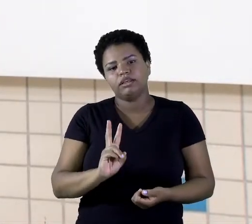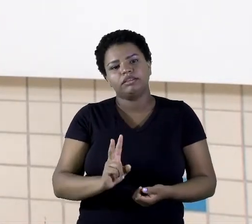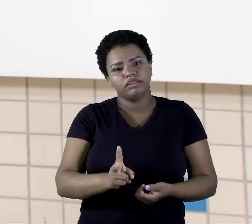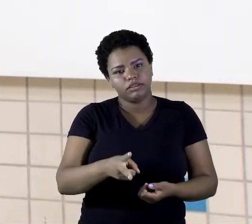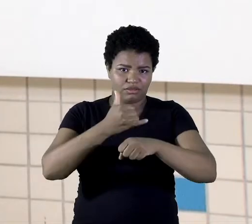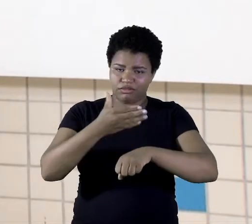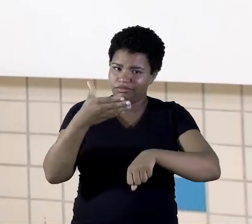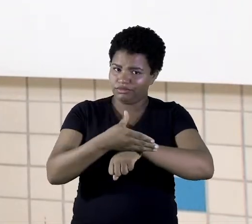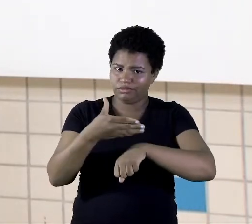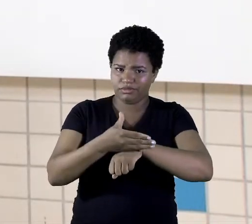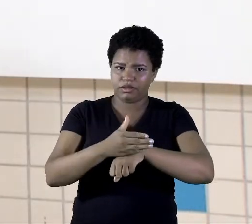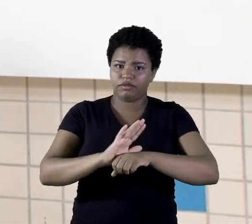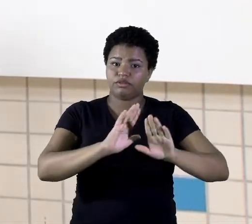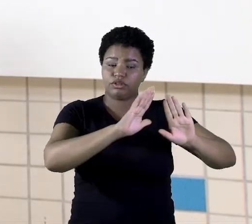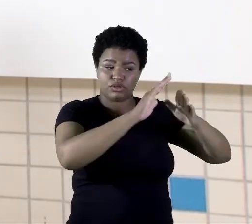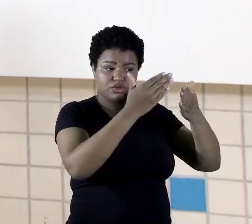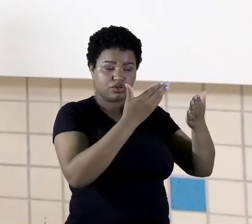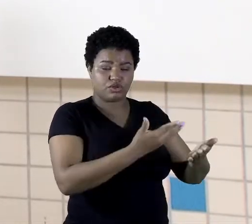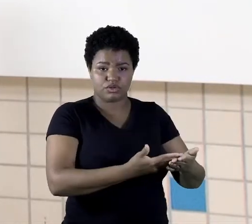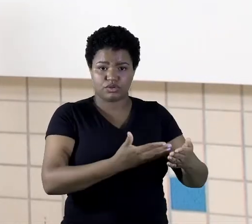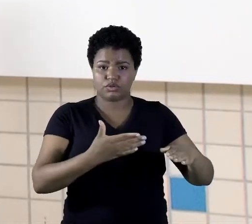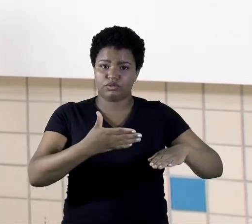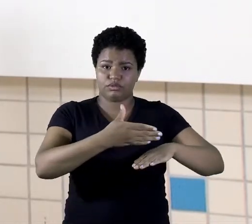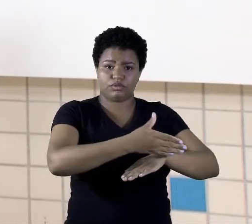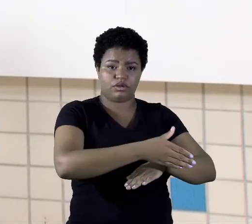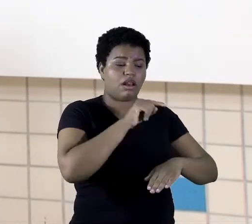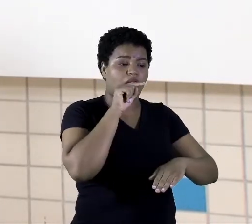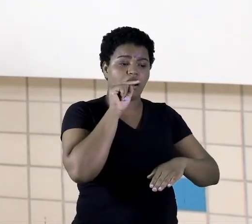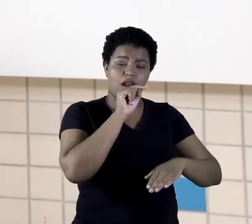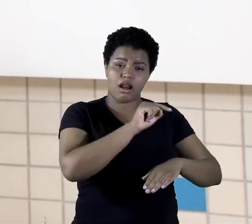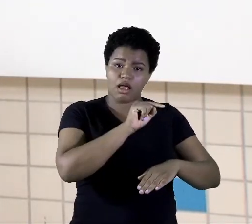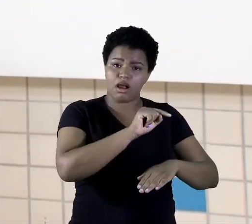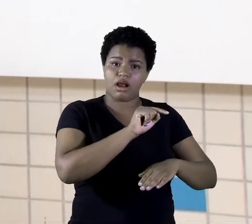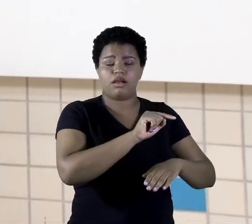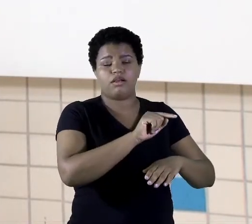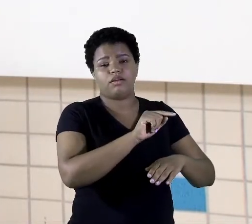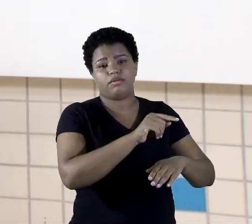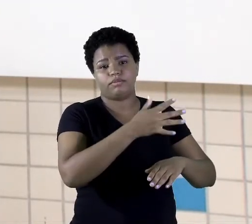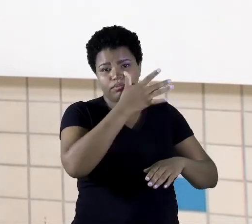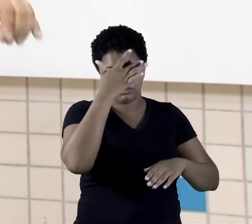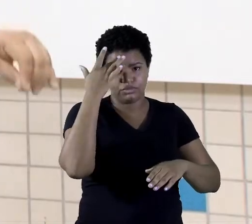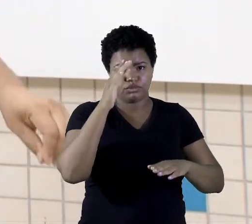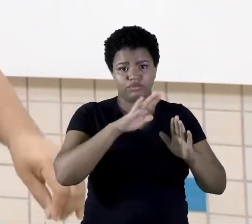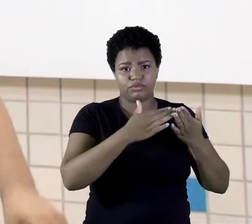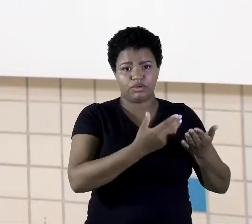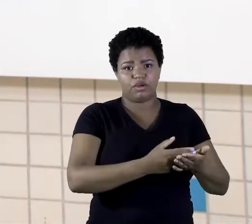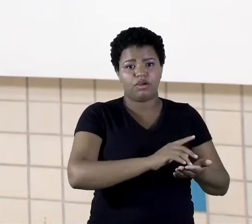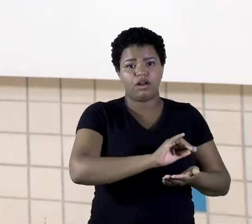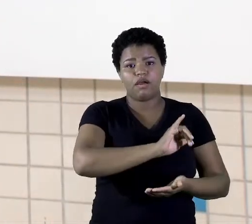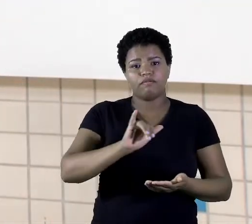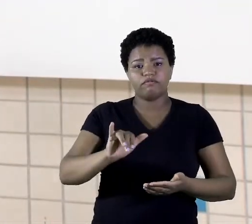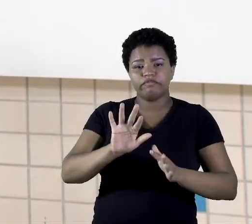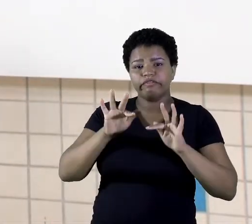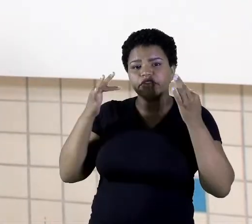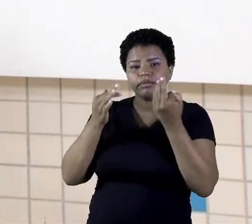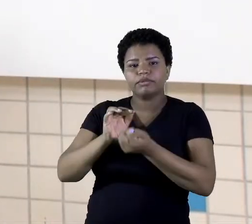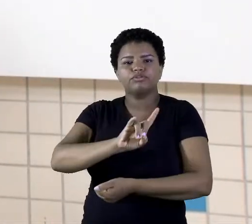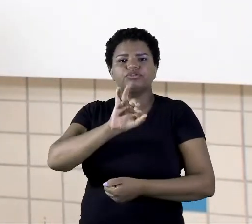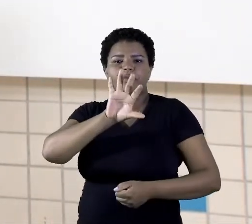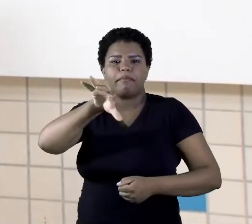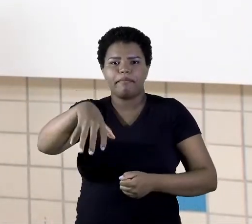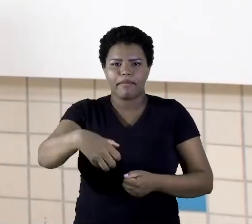pronto, né? Então vamos escrever um pouquinho, vamos praticar um pouquinho a escrita, não é isso? Então, uma coisinha diferente